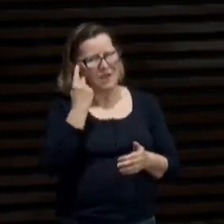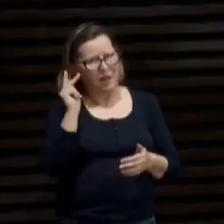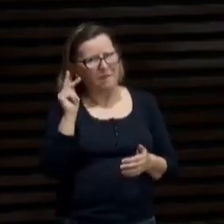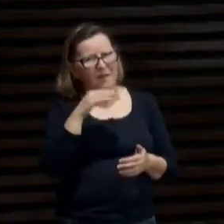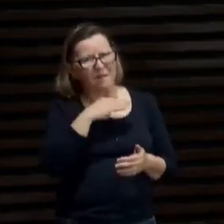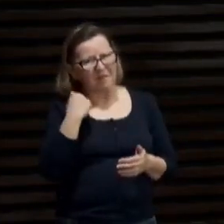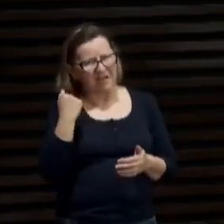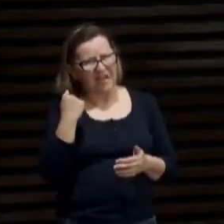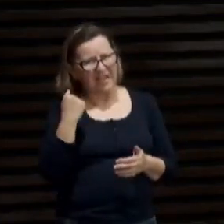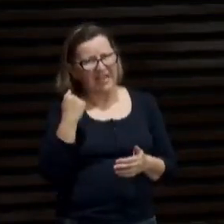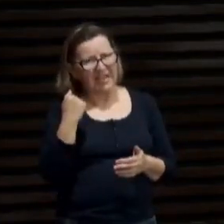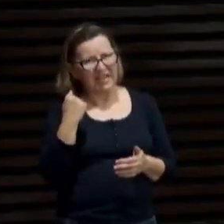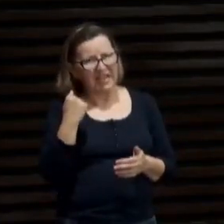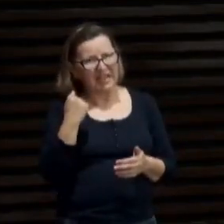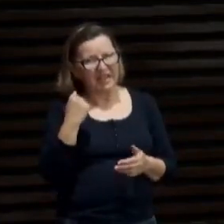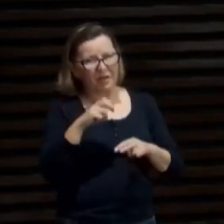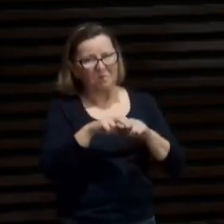Pois o nosso Pai deu o dele.